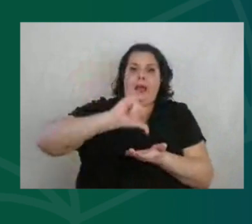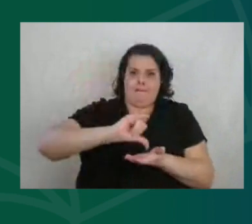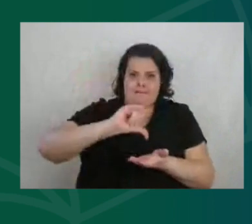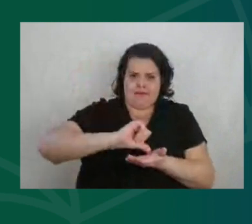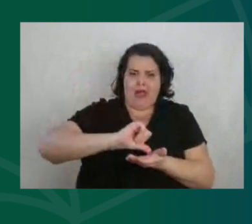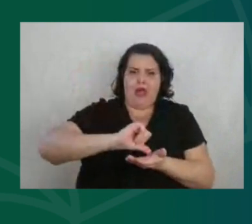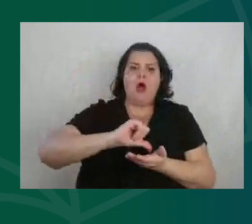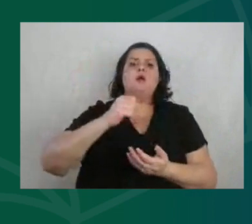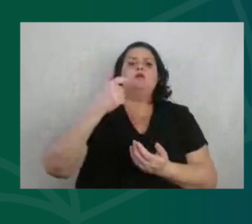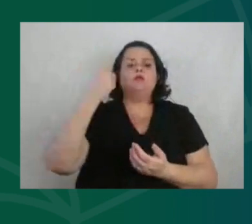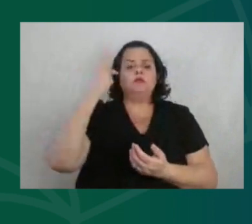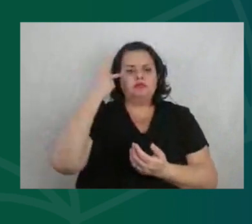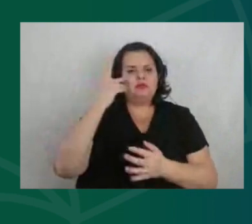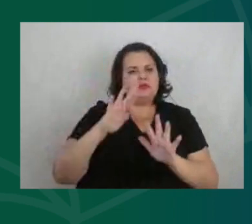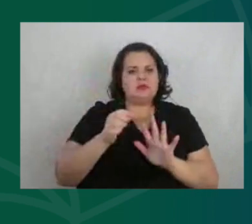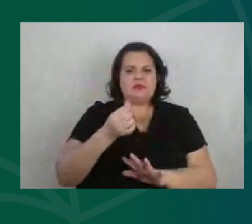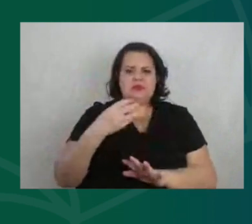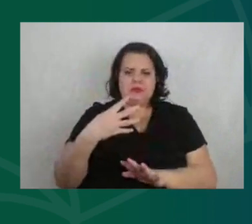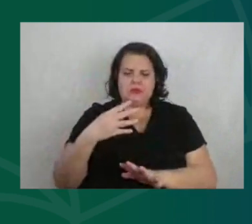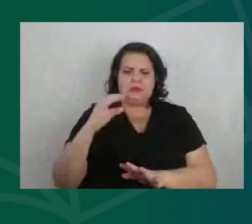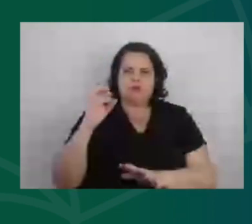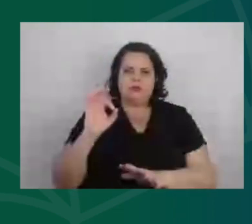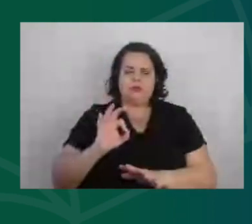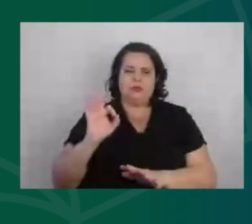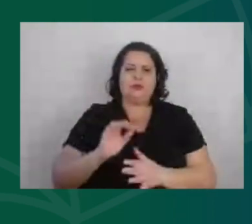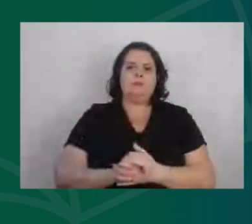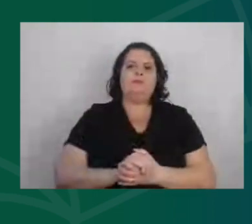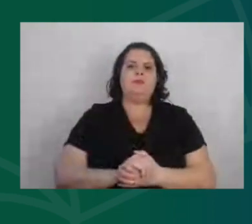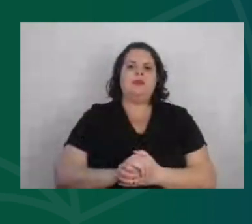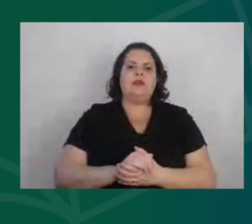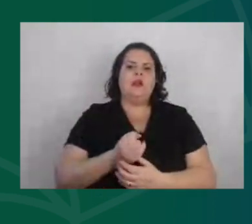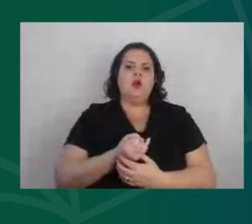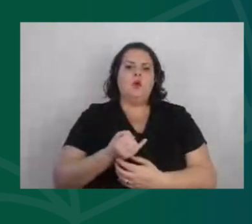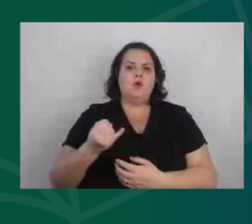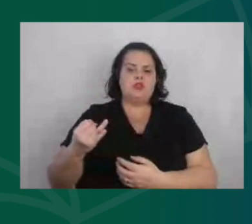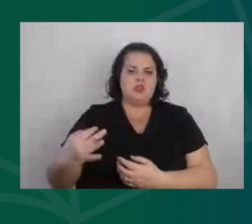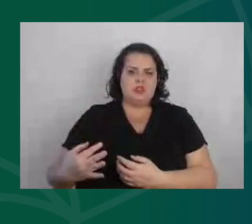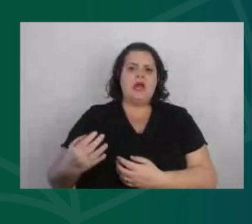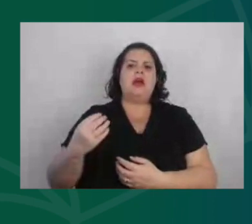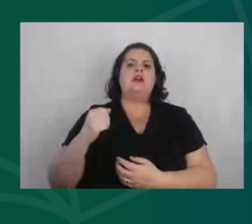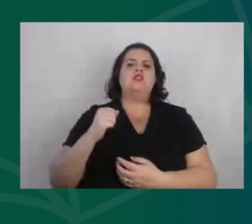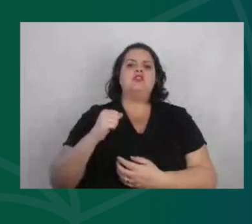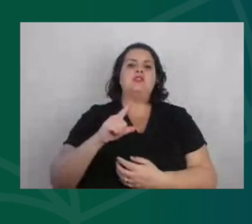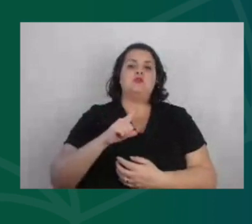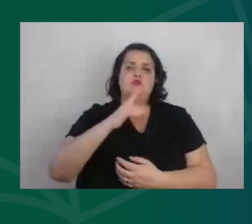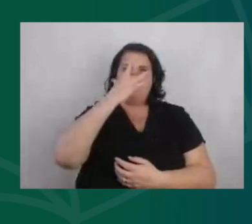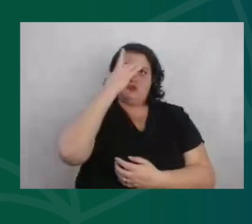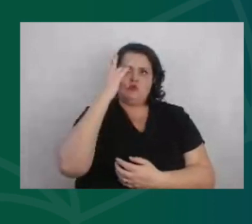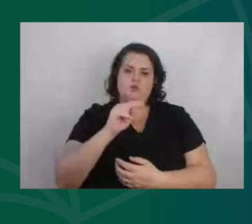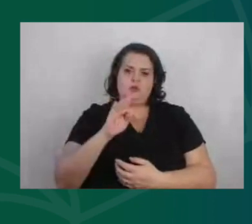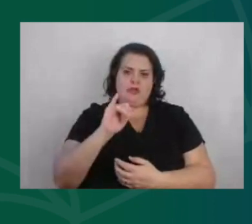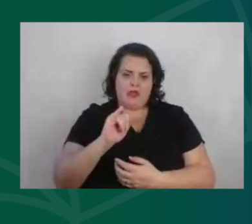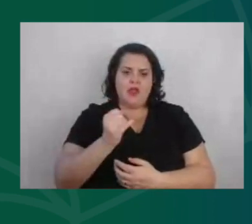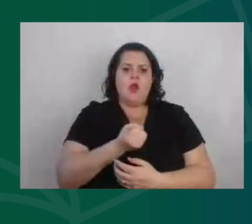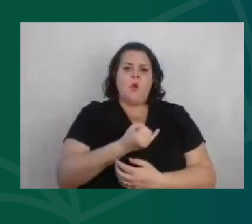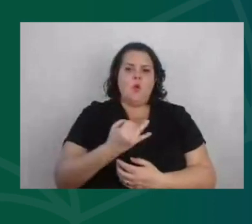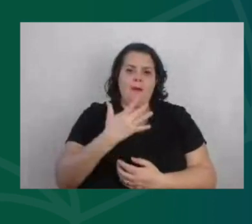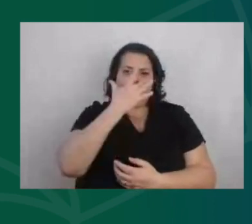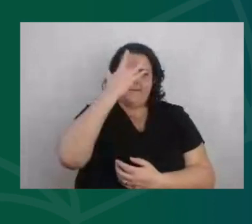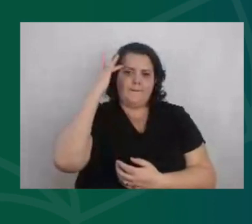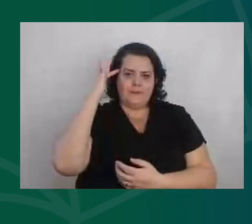por 100 mil habitantes, número de casos, número de internações e número de óbitos. Então, são essas variáveis que